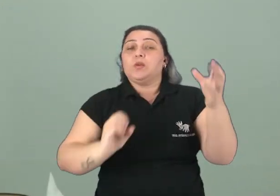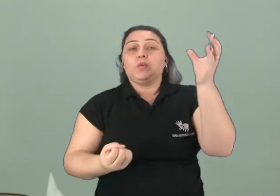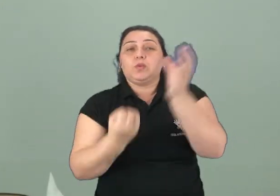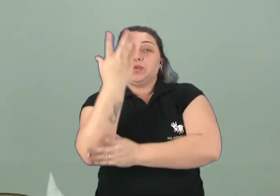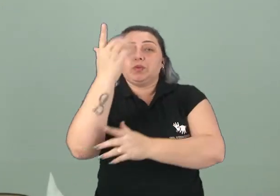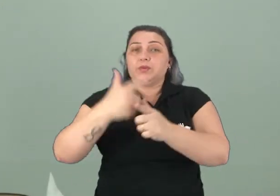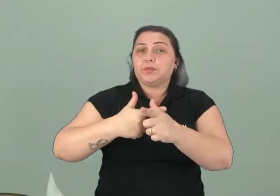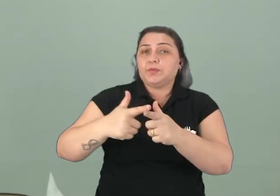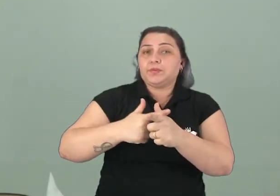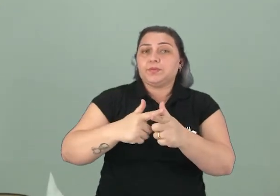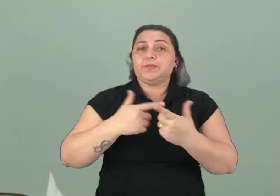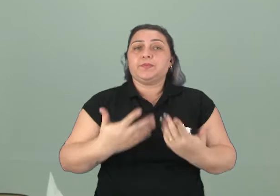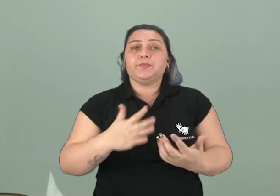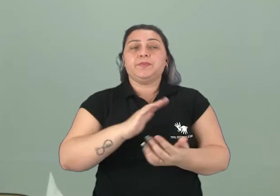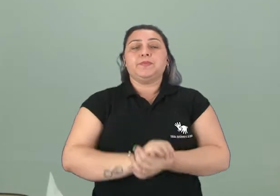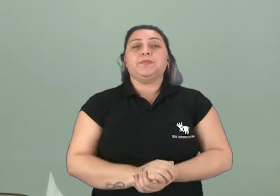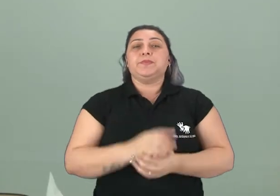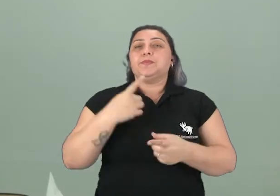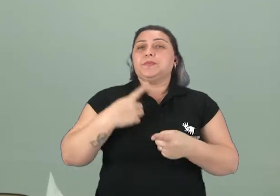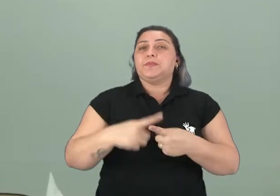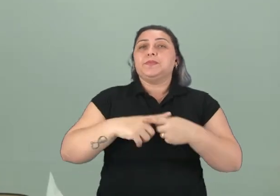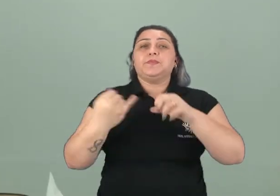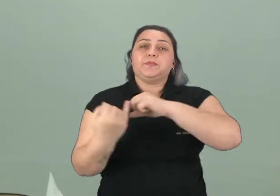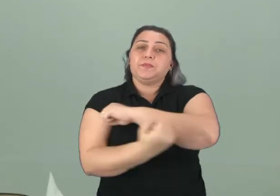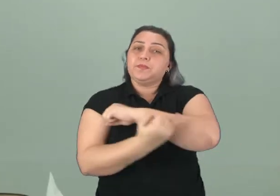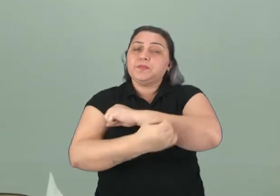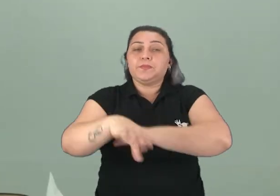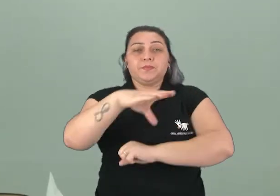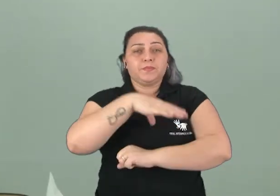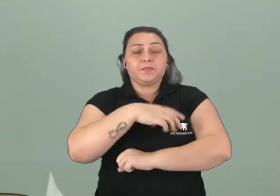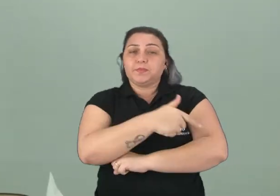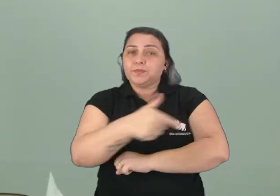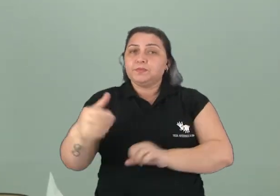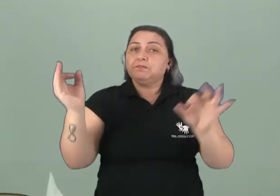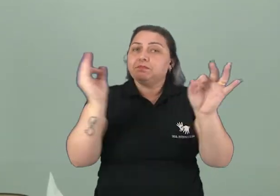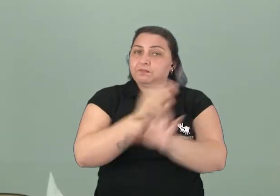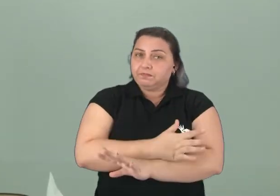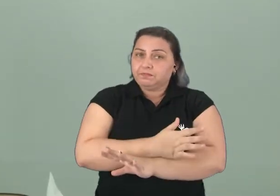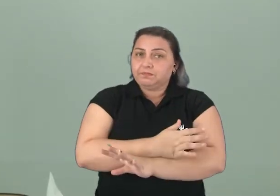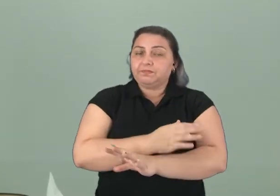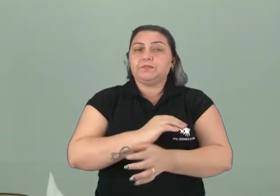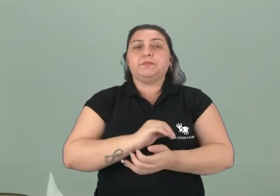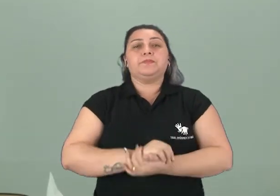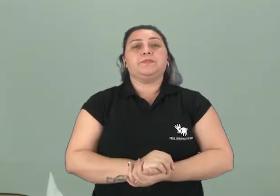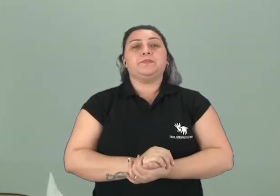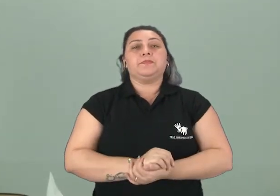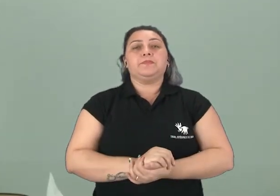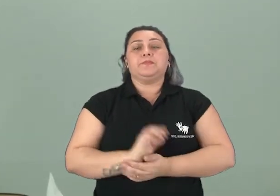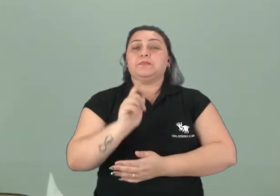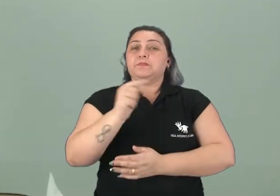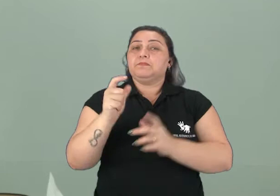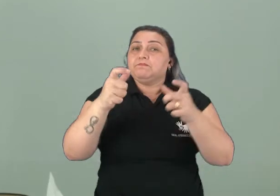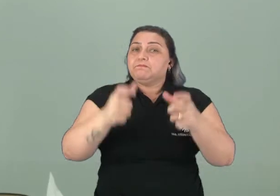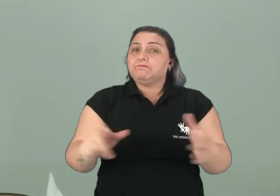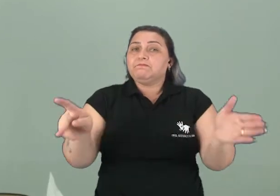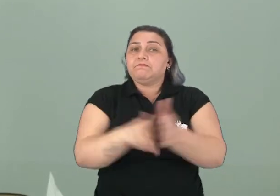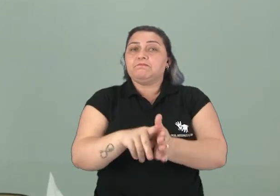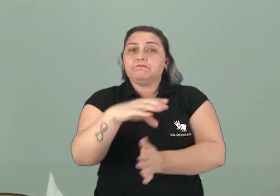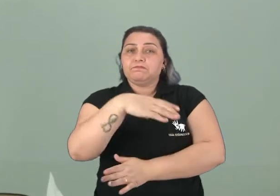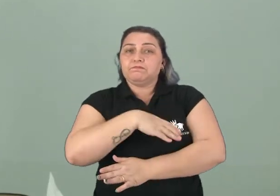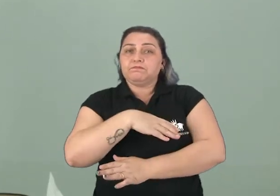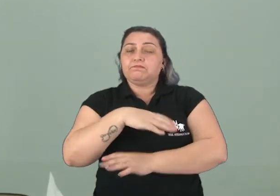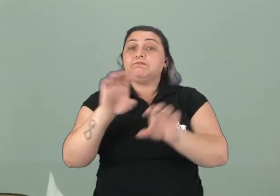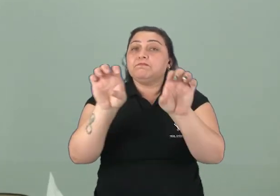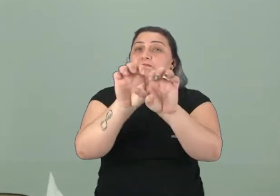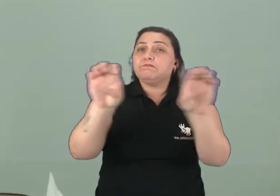esses problemas, tá? Então, porque a infraestrutura da cidade não está preparada, né? Não tem espaço urbano ali